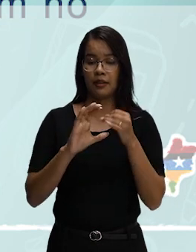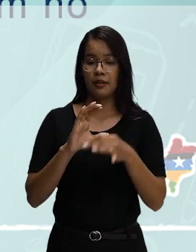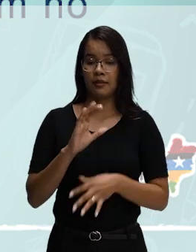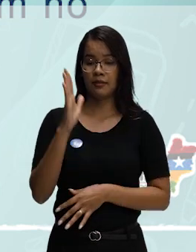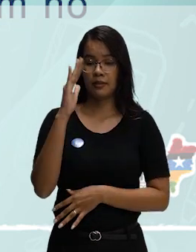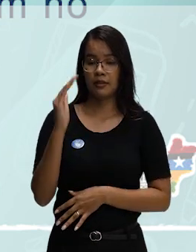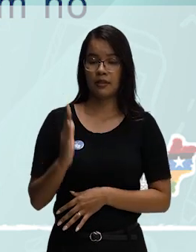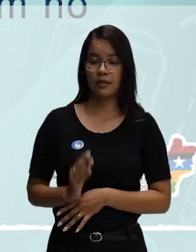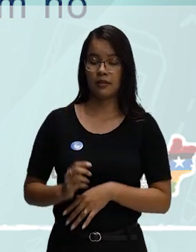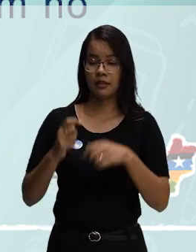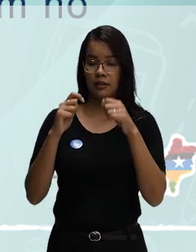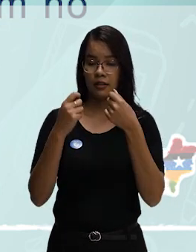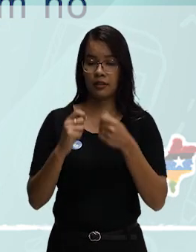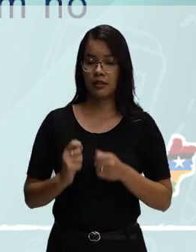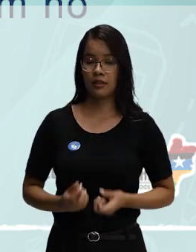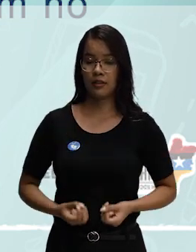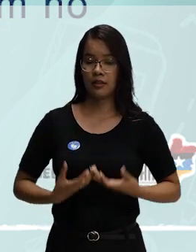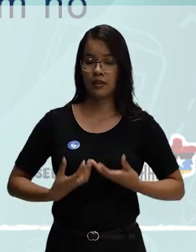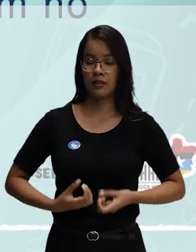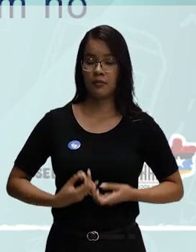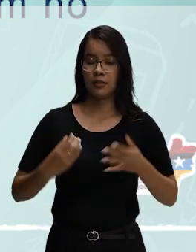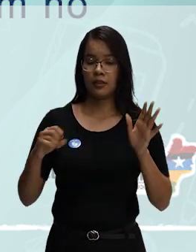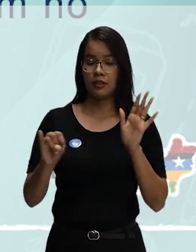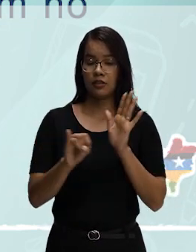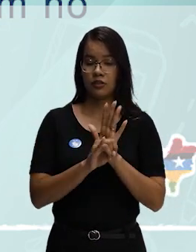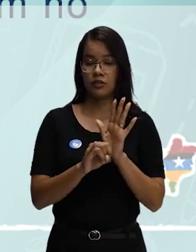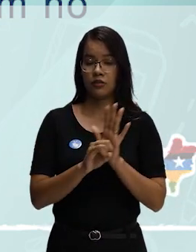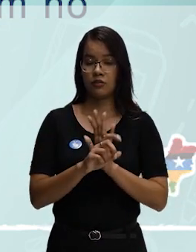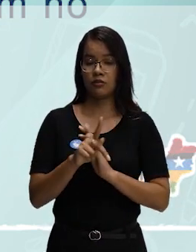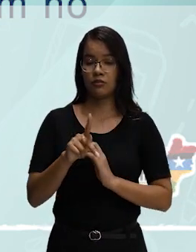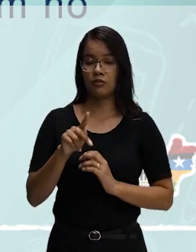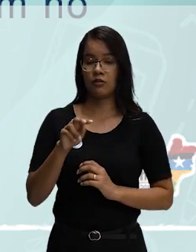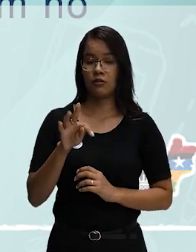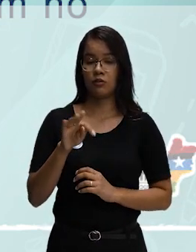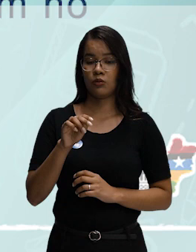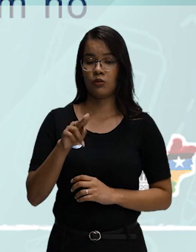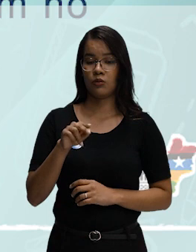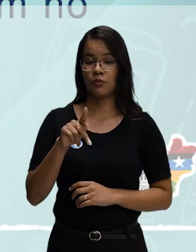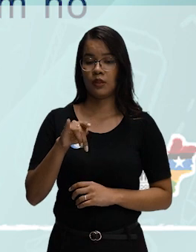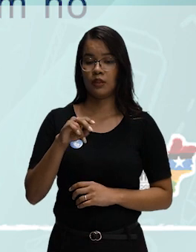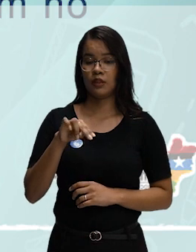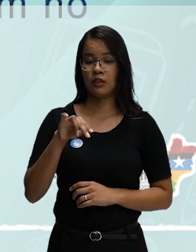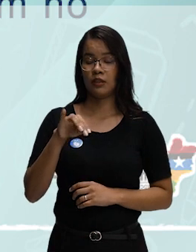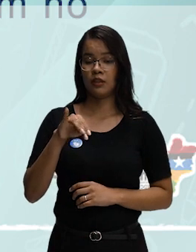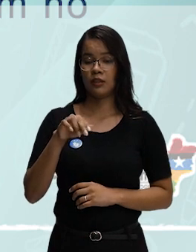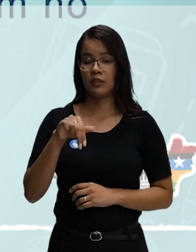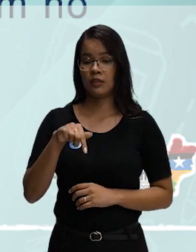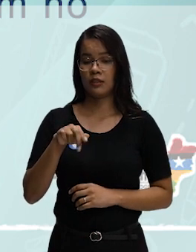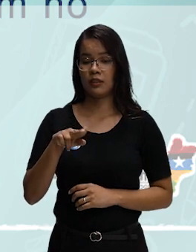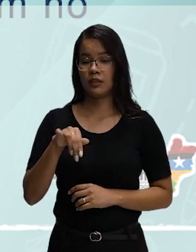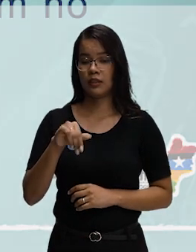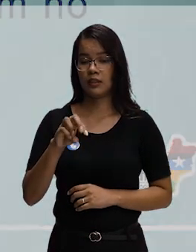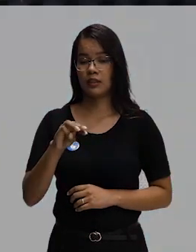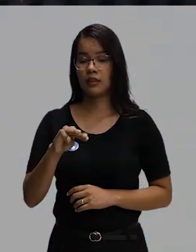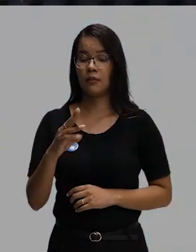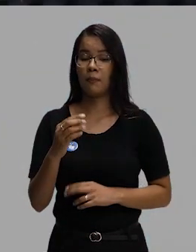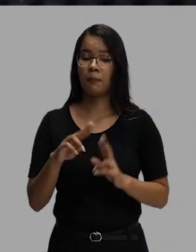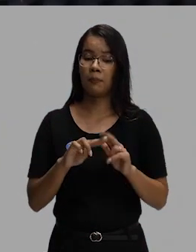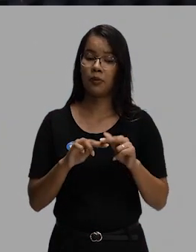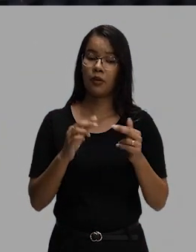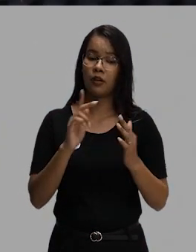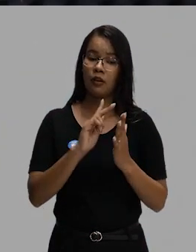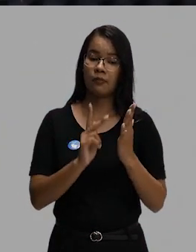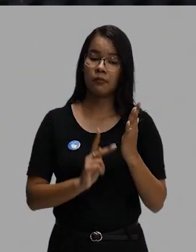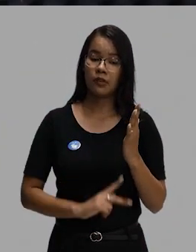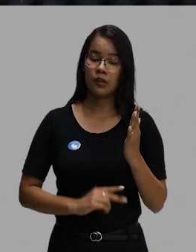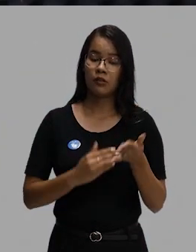arte, acendendo uma identidade tupiniquim no cenário artístico mundial. Então, por isso que a poesia de